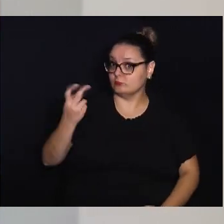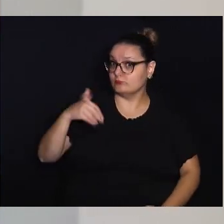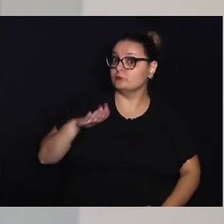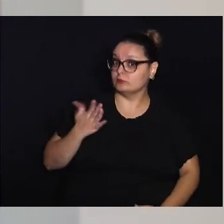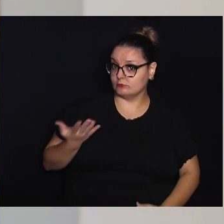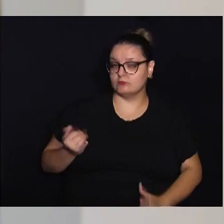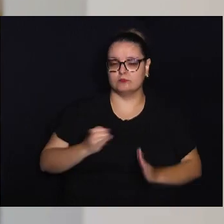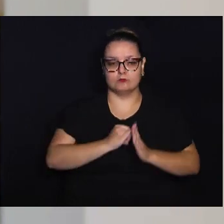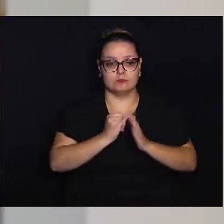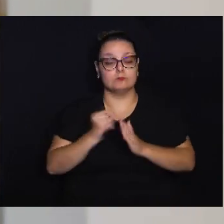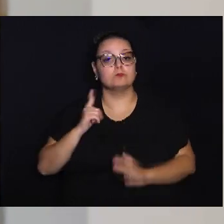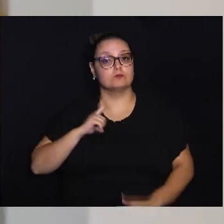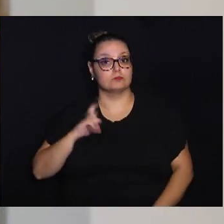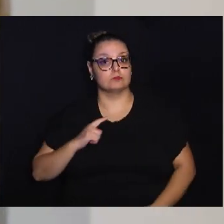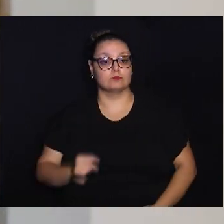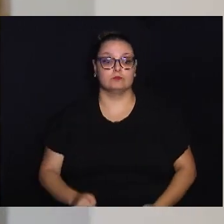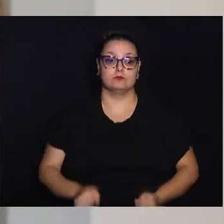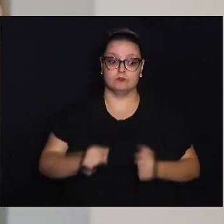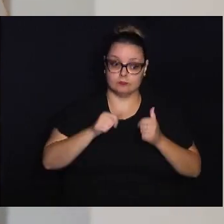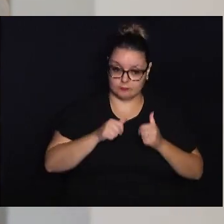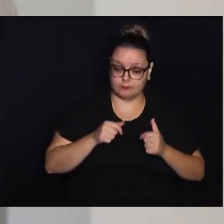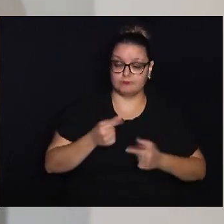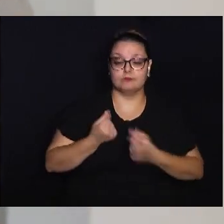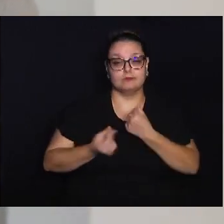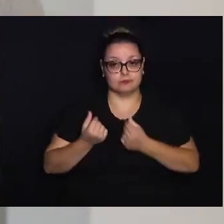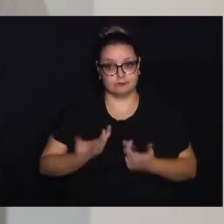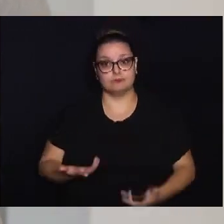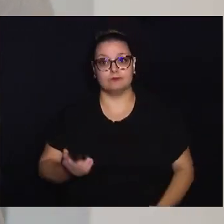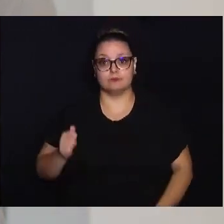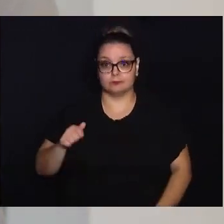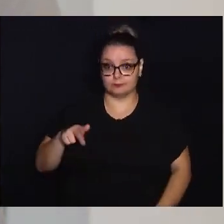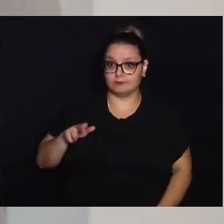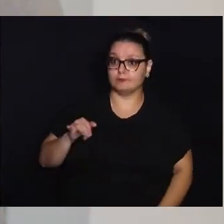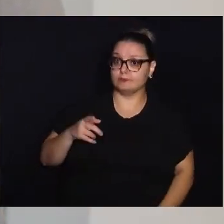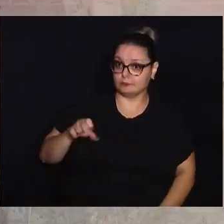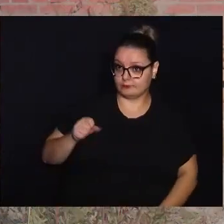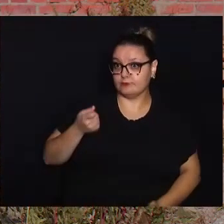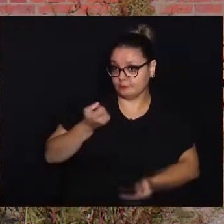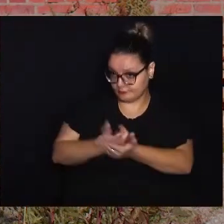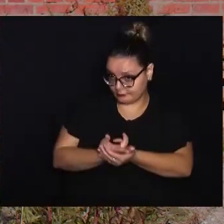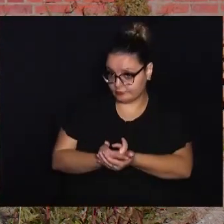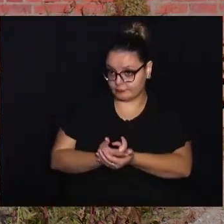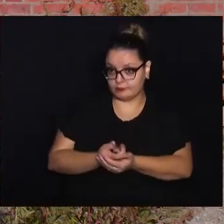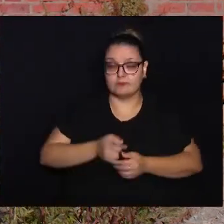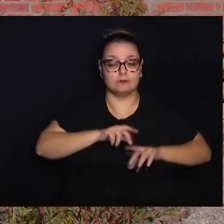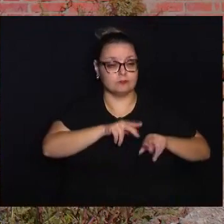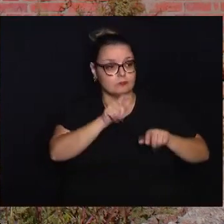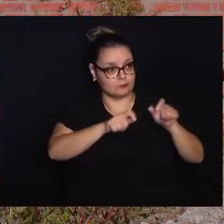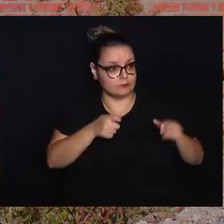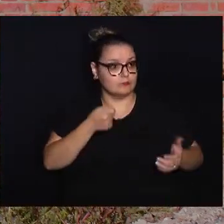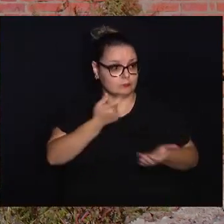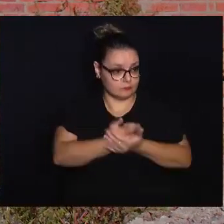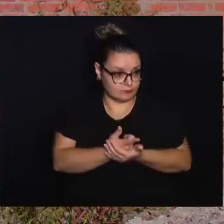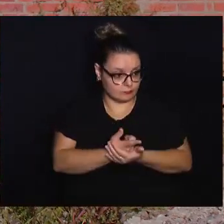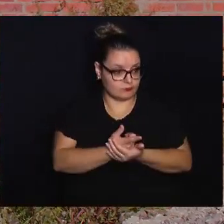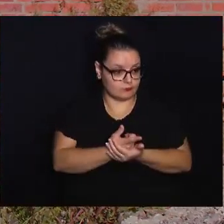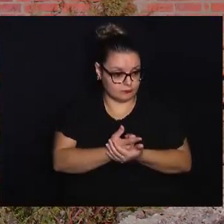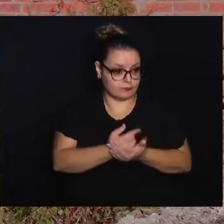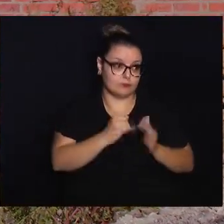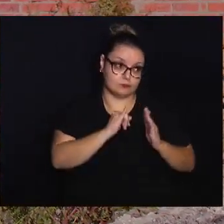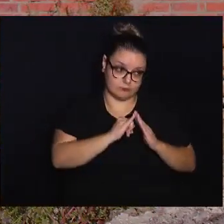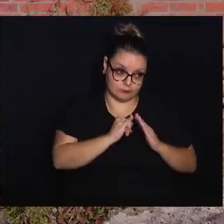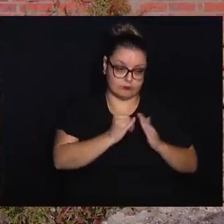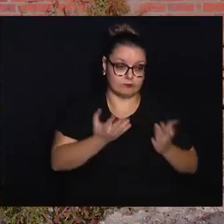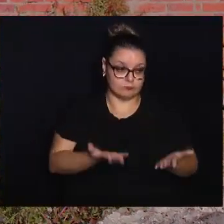valorizar ainda mais esse imóvel. Então você acaba tendo ganhos financeiros ainda com a aquisição. Porque ultimamente muita gente está comprando, igual você falou,